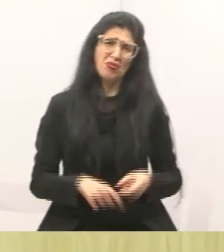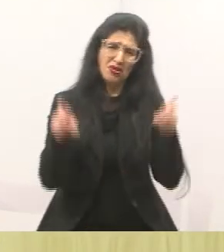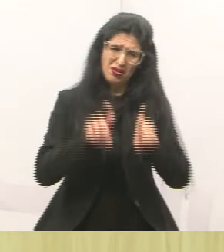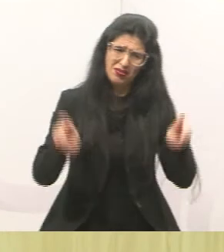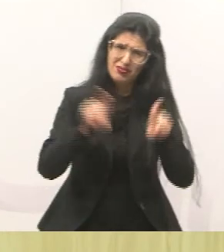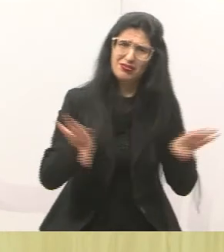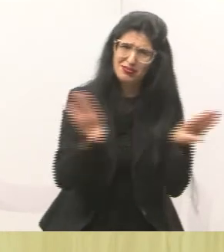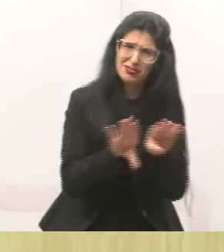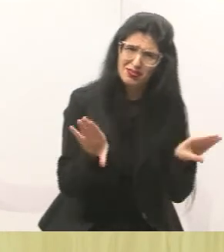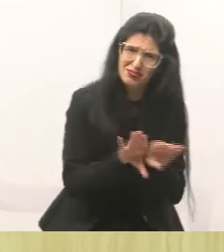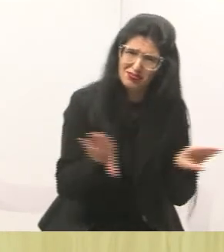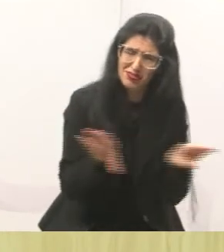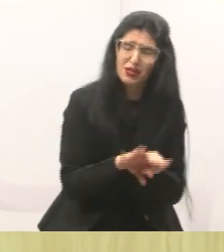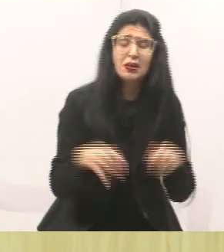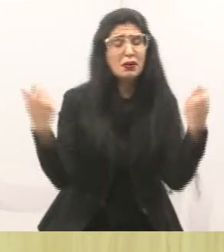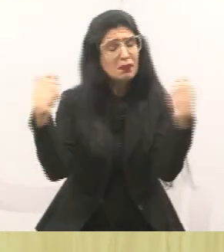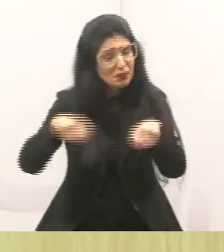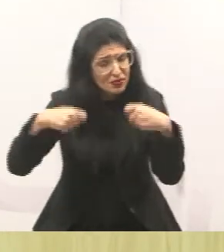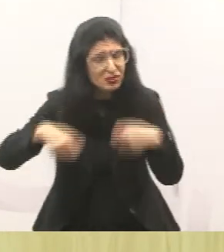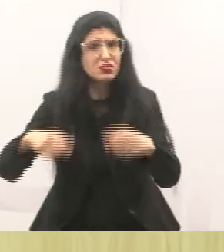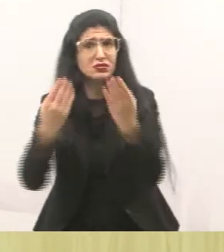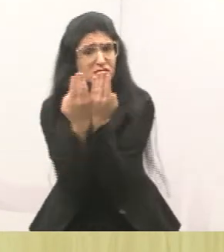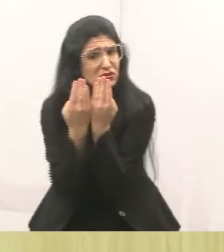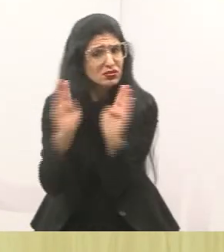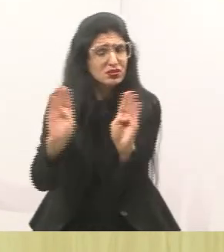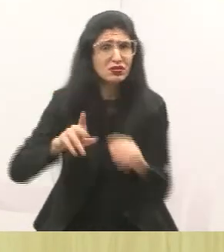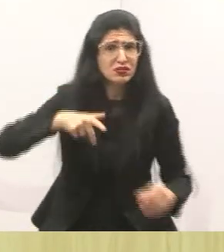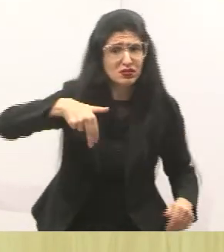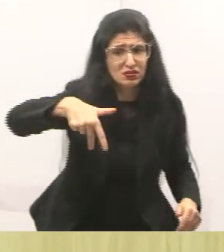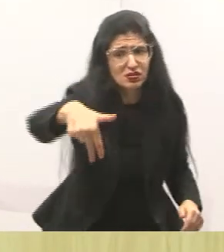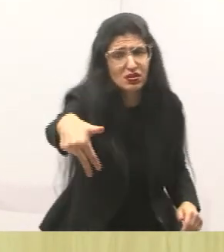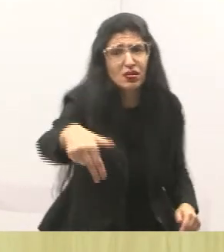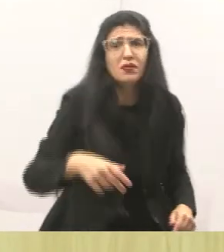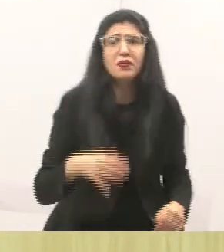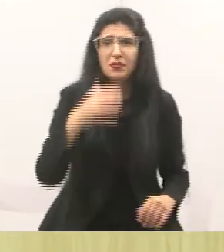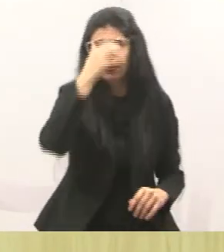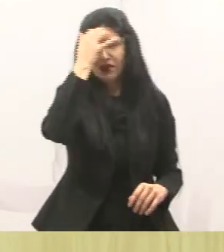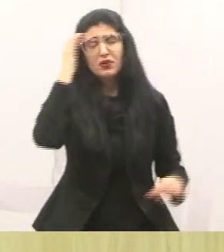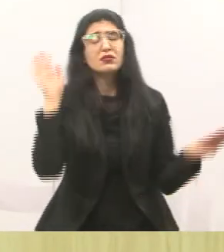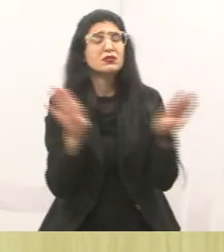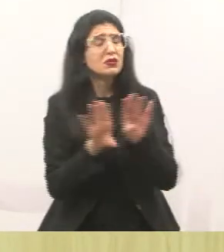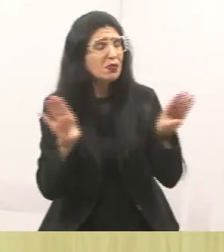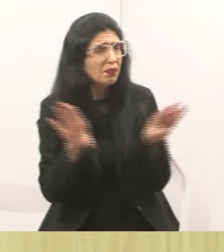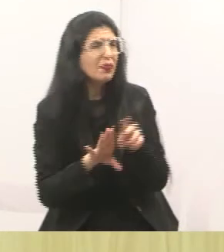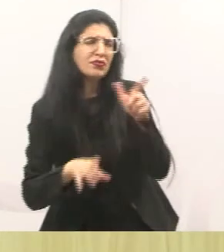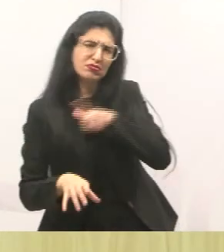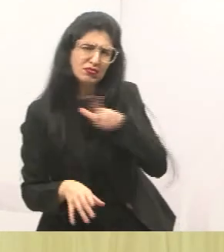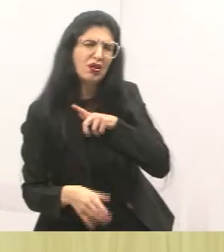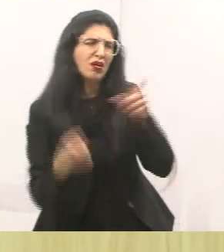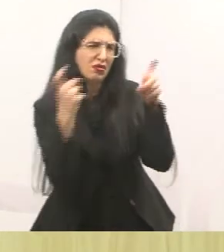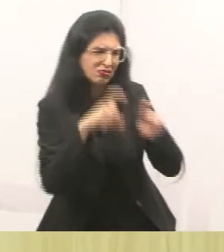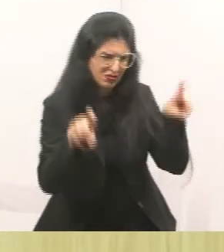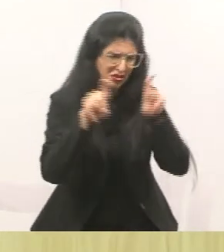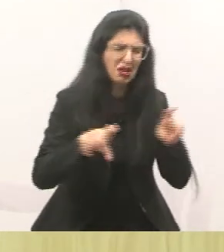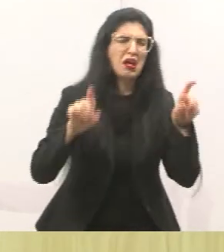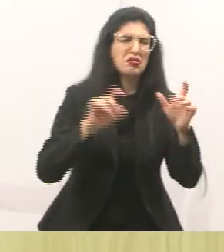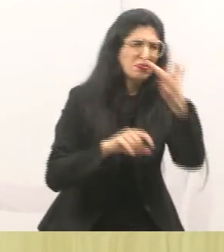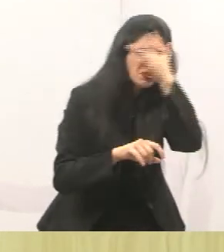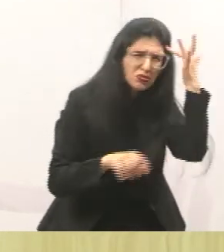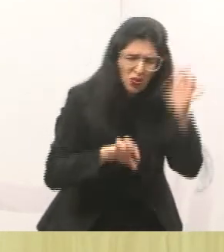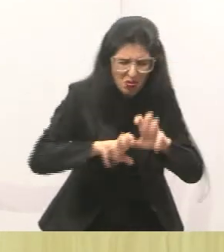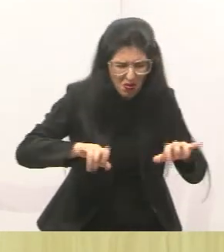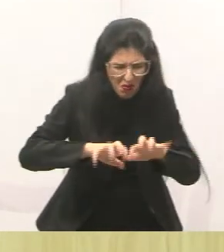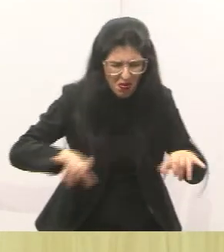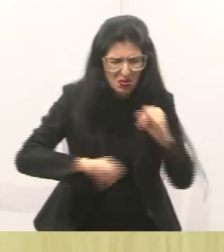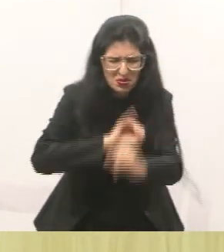Considerando que algumas diretorias da rede pública municipal também fazem atendimento via internet, recebendo reclamações e outras solicitações